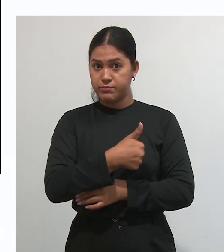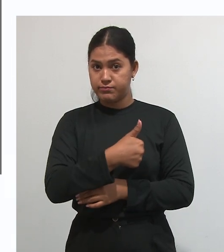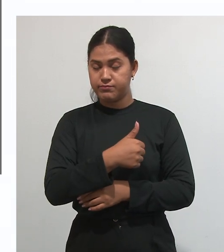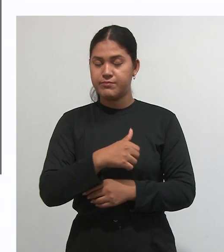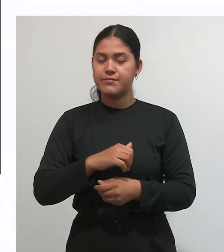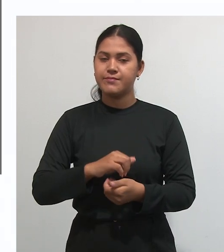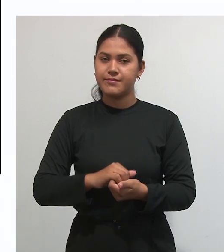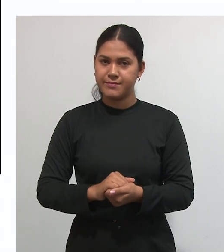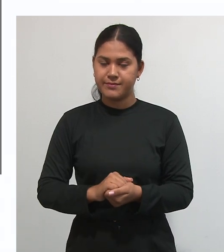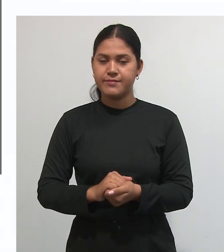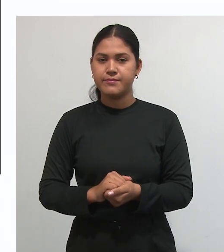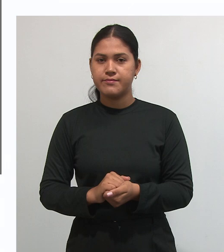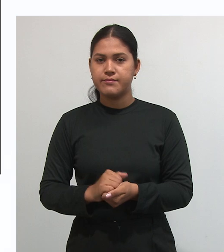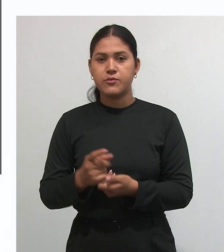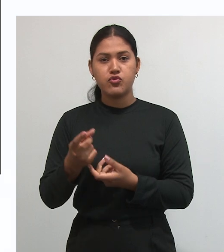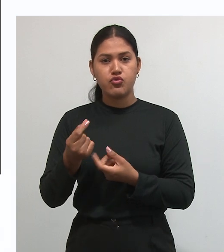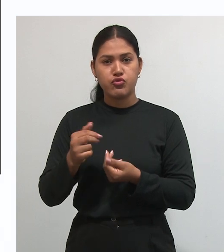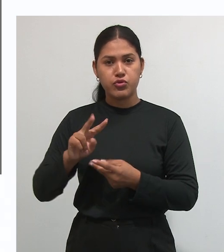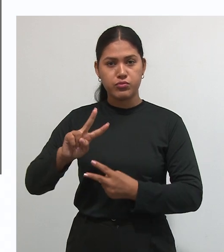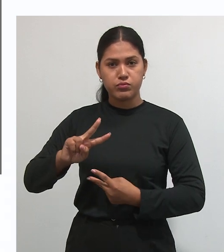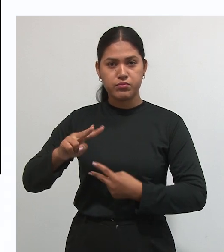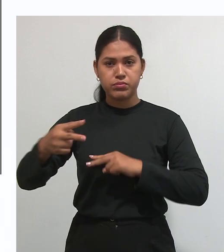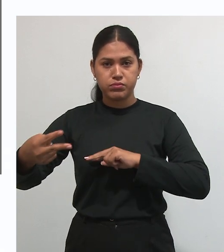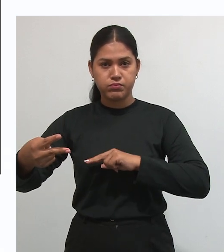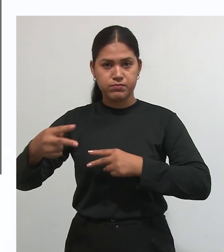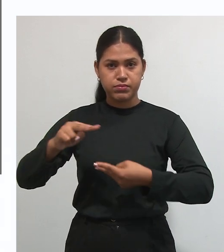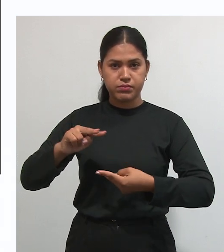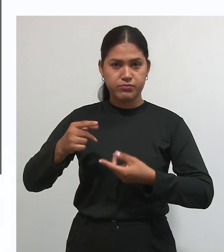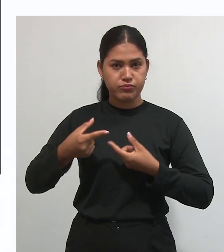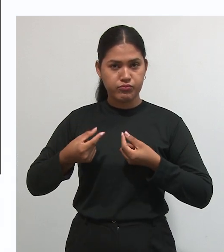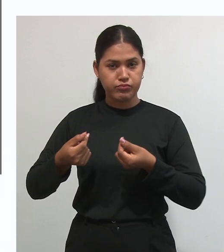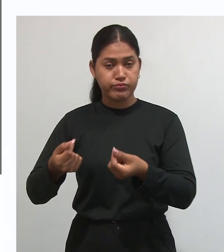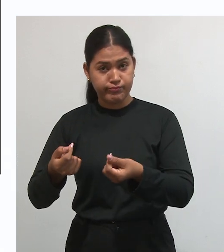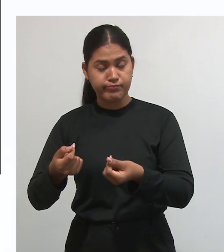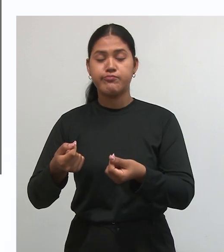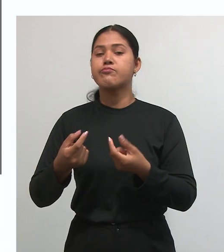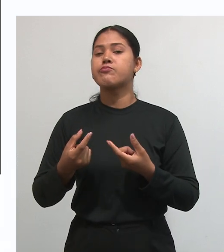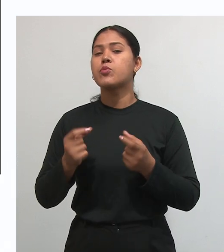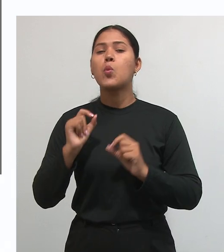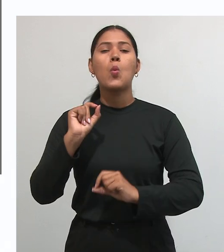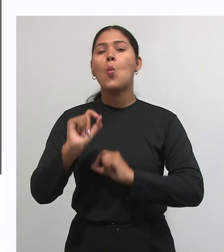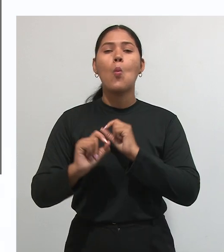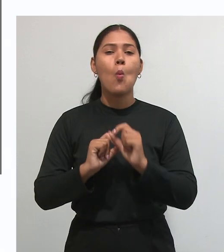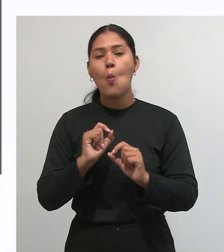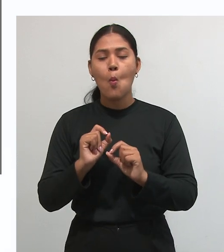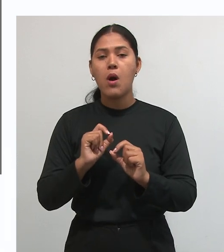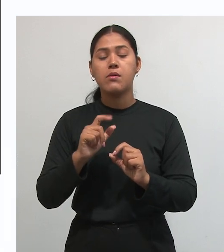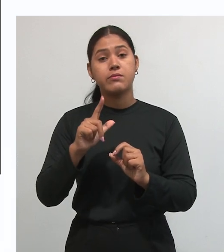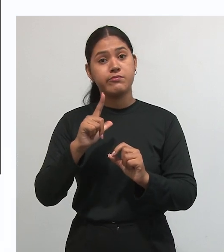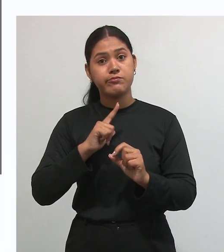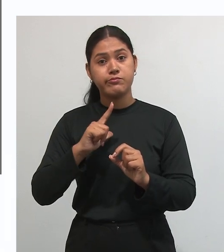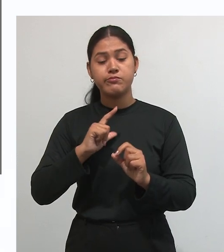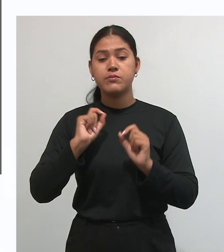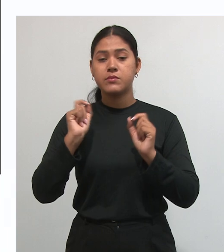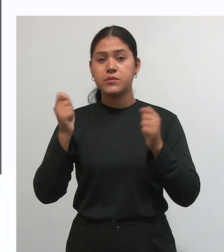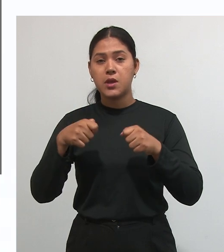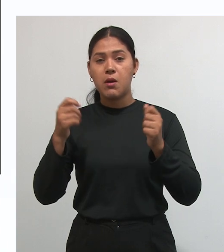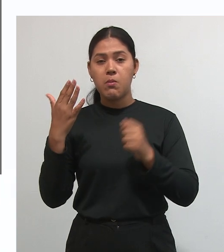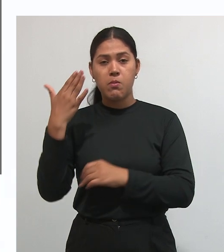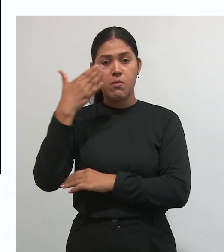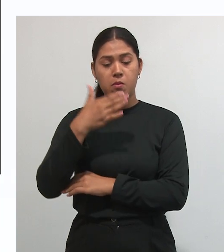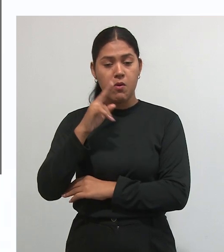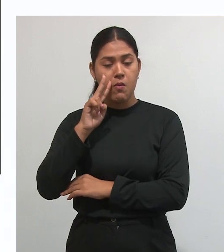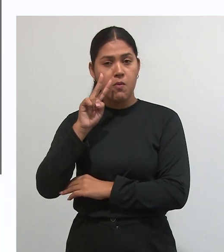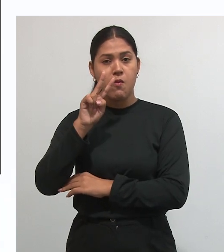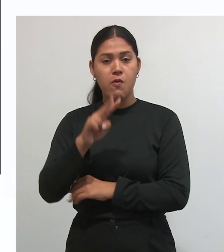Nas transferências financeiras recebidas. O que aborda aqui? Eles refletem, tá, o movimento de recurso